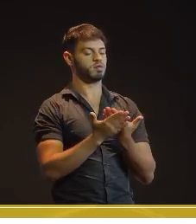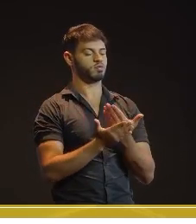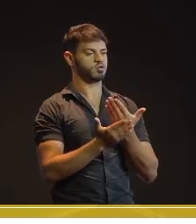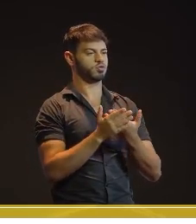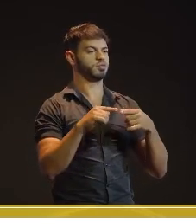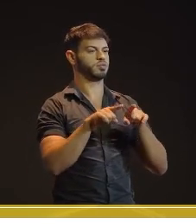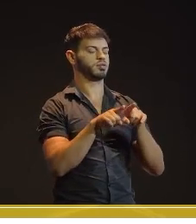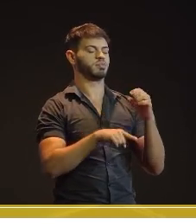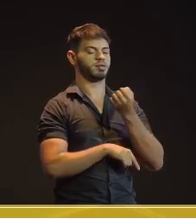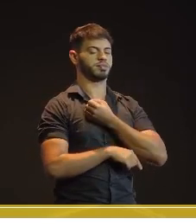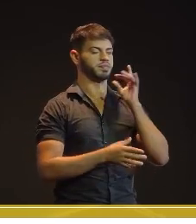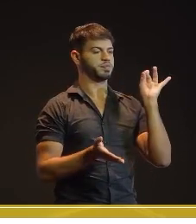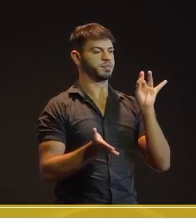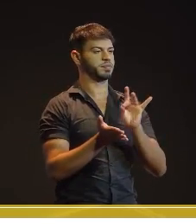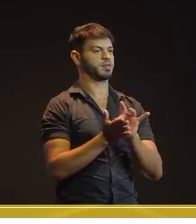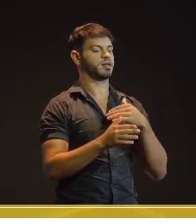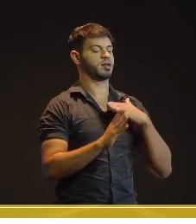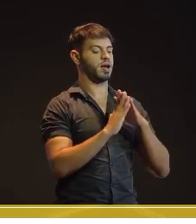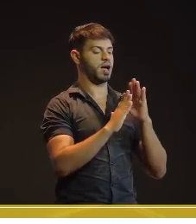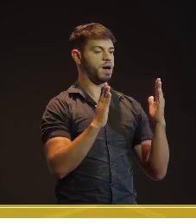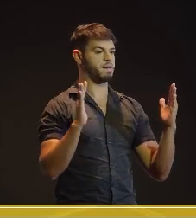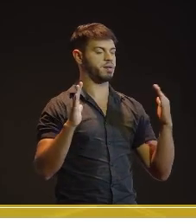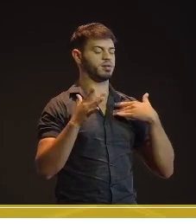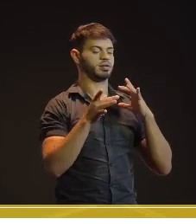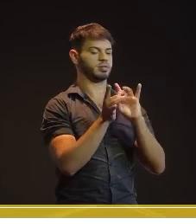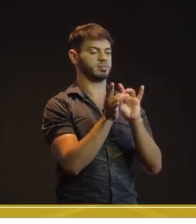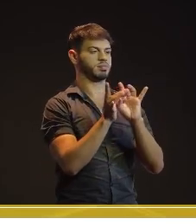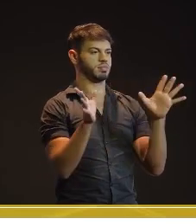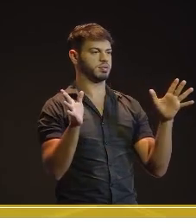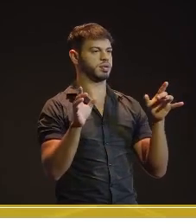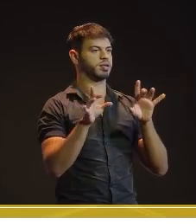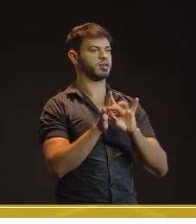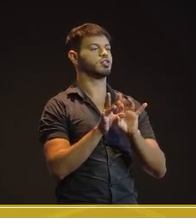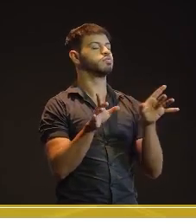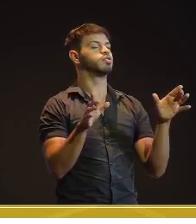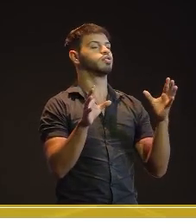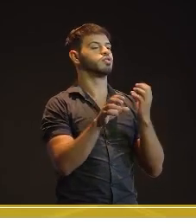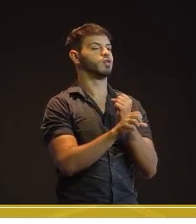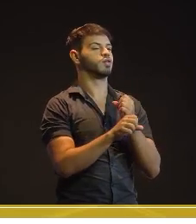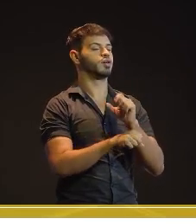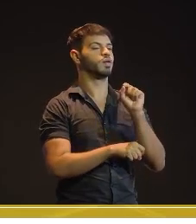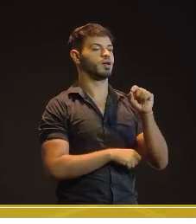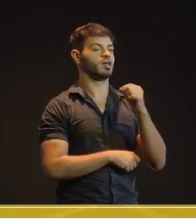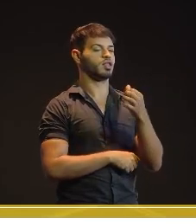inúmeros ativos, a média de disponibilidade de energia de geração distribuída foi de